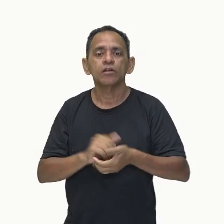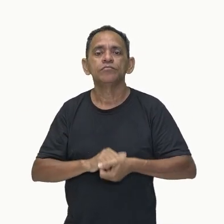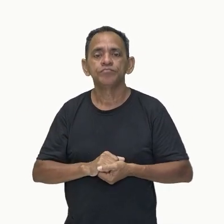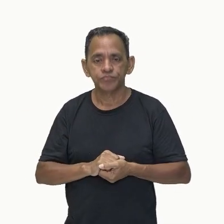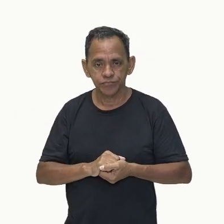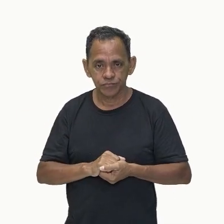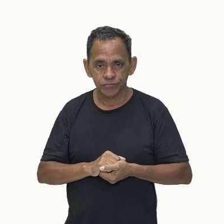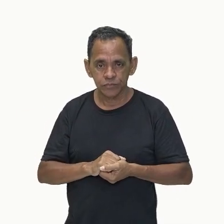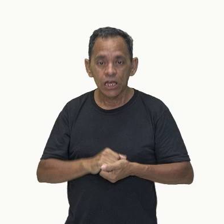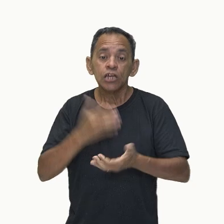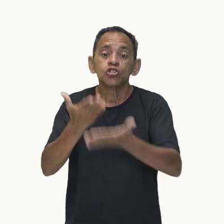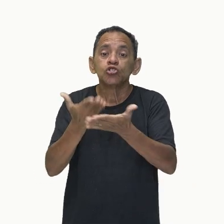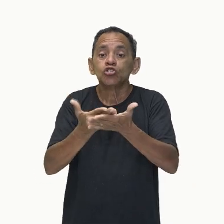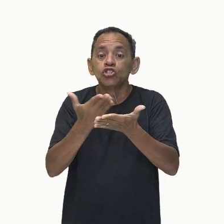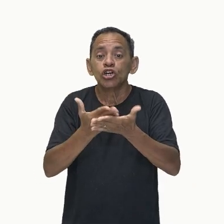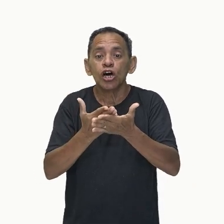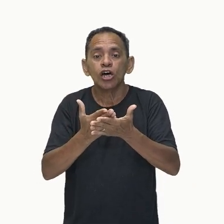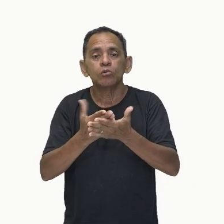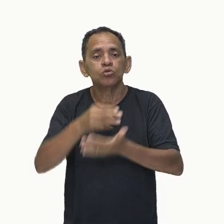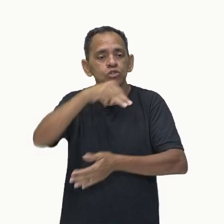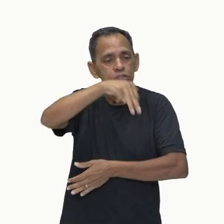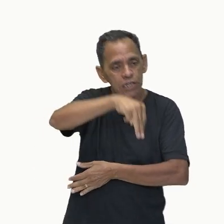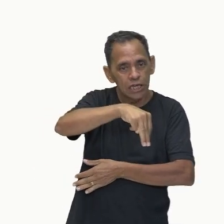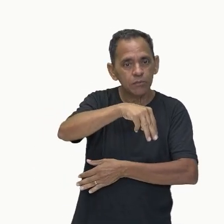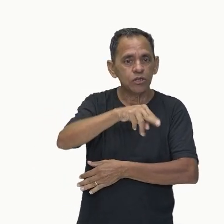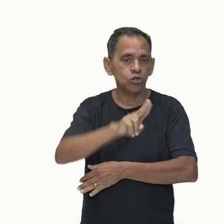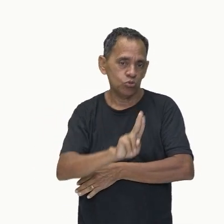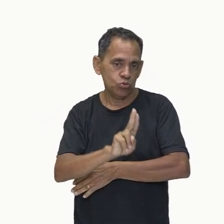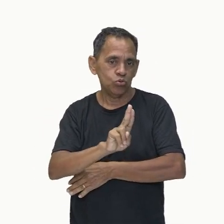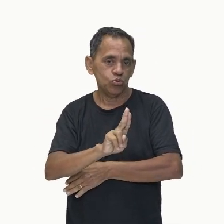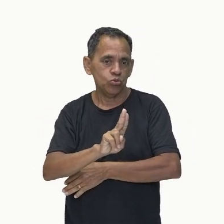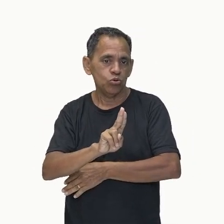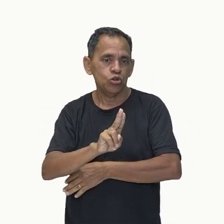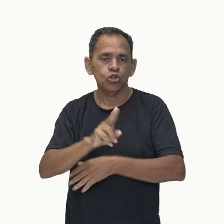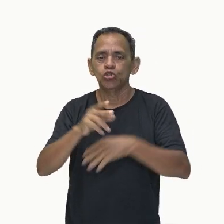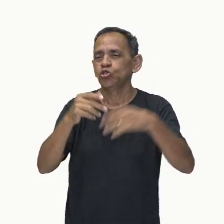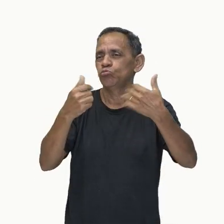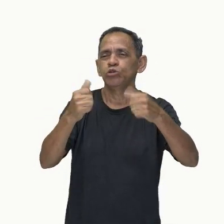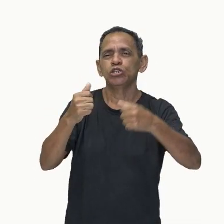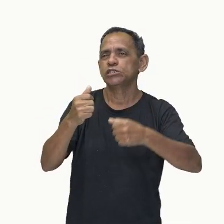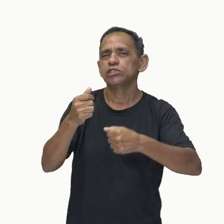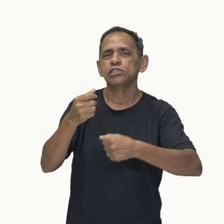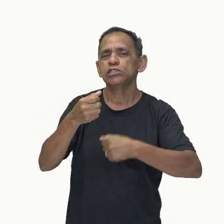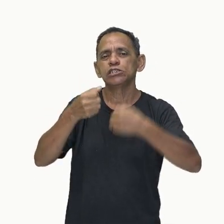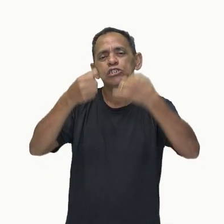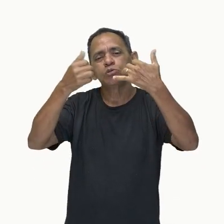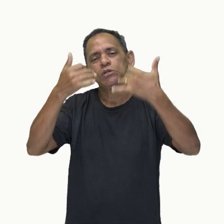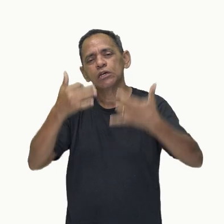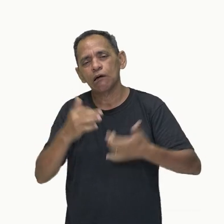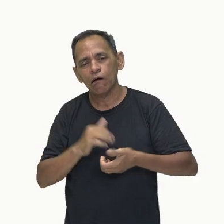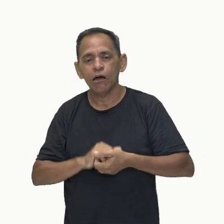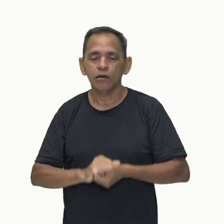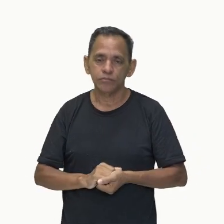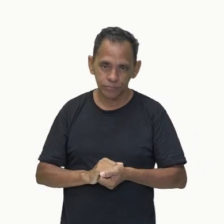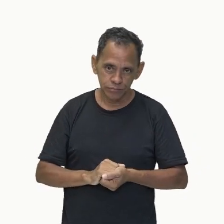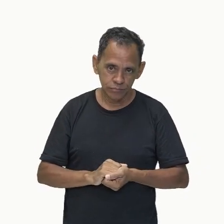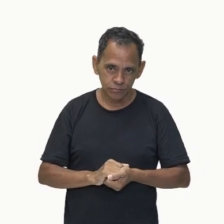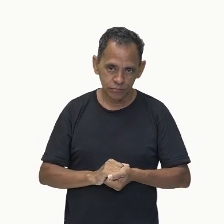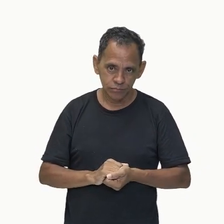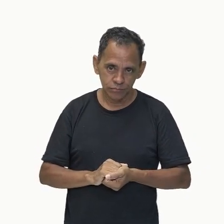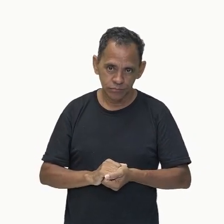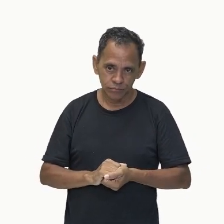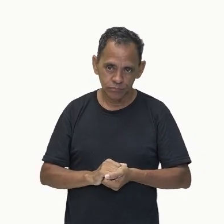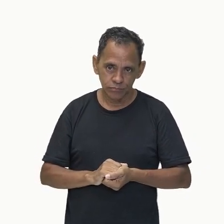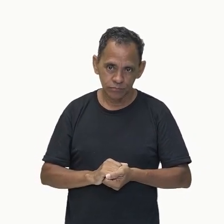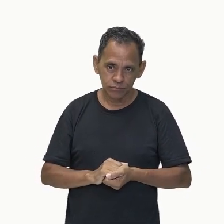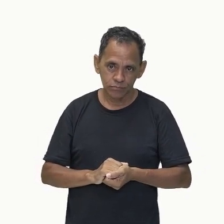velocidade dele não muda. Então, não faz sentido falar inicial, final, tá, pessoal? porque vai ser sempre a mesma. E T